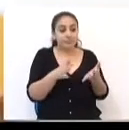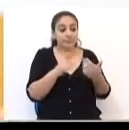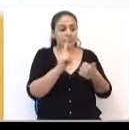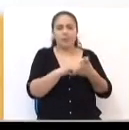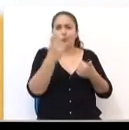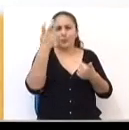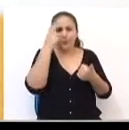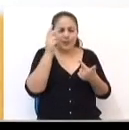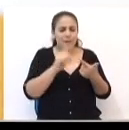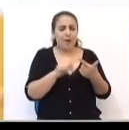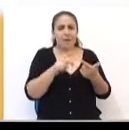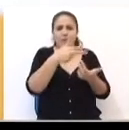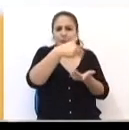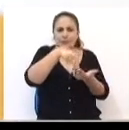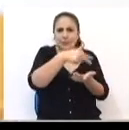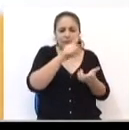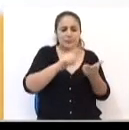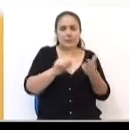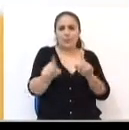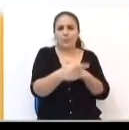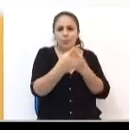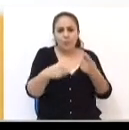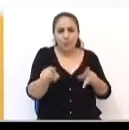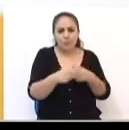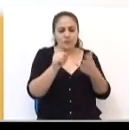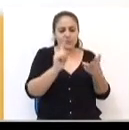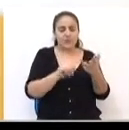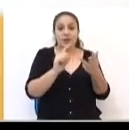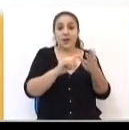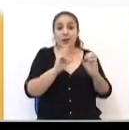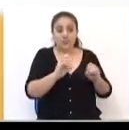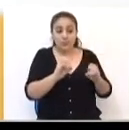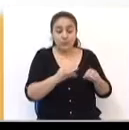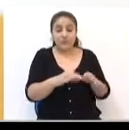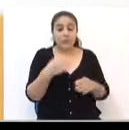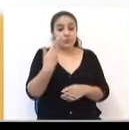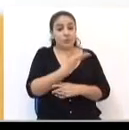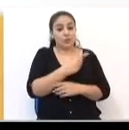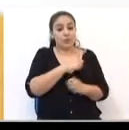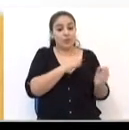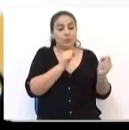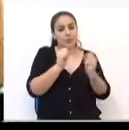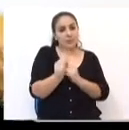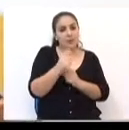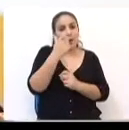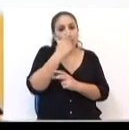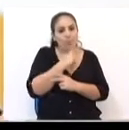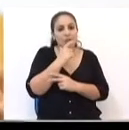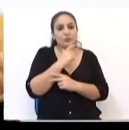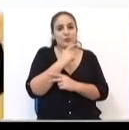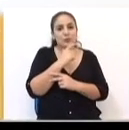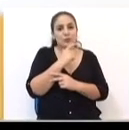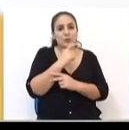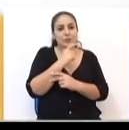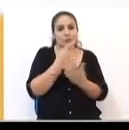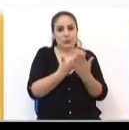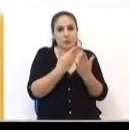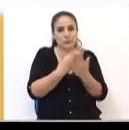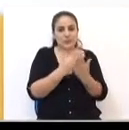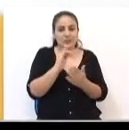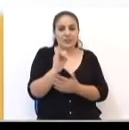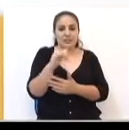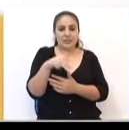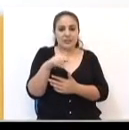de música, de educação, mas é muito importante que nós coloquemos alternativas e possibilidades. Eu acho que aí o turno integral seria uma